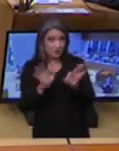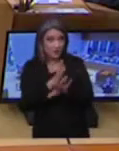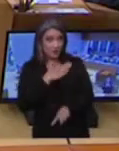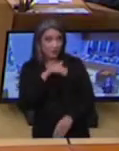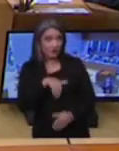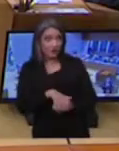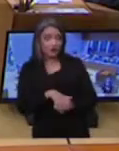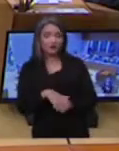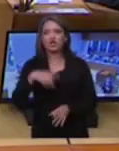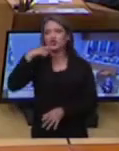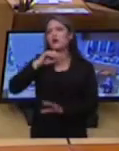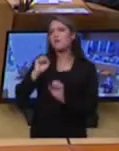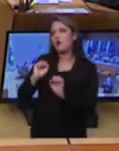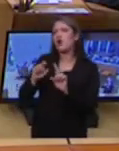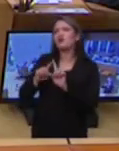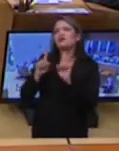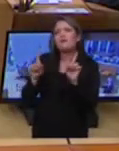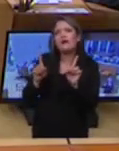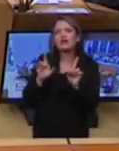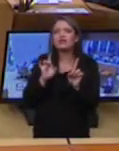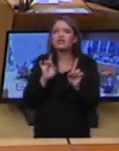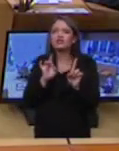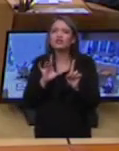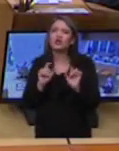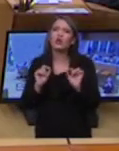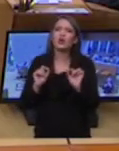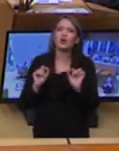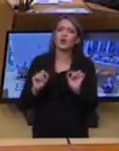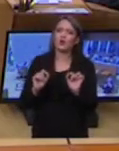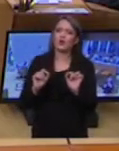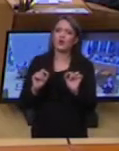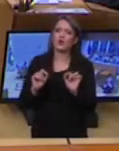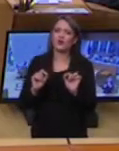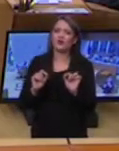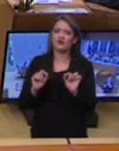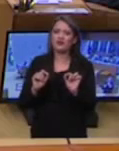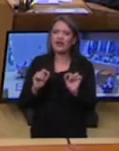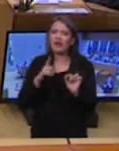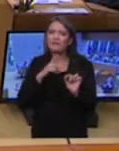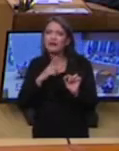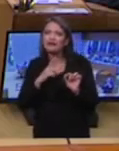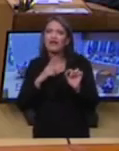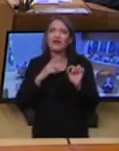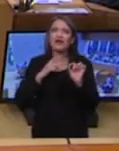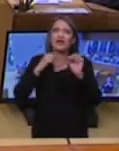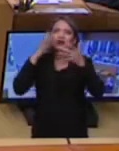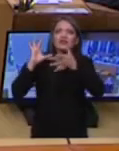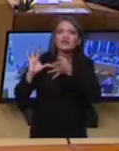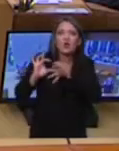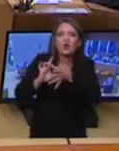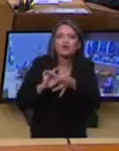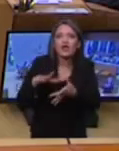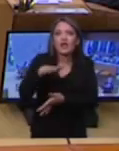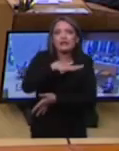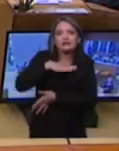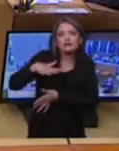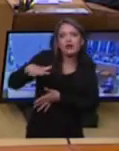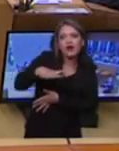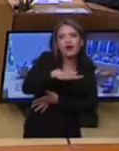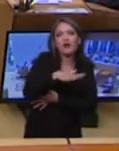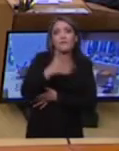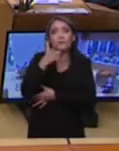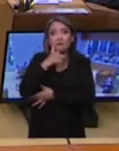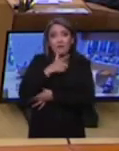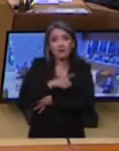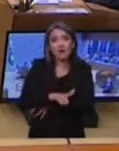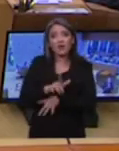terminar. É só para a gente ter esse leitmotiv, esse pano de fundo, para que possamos, de